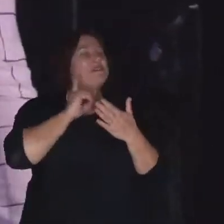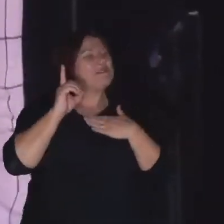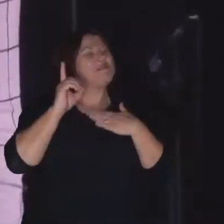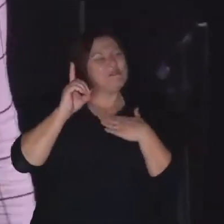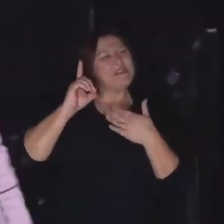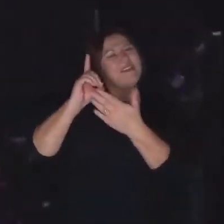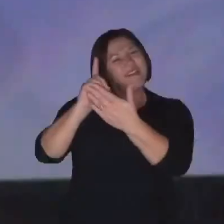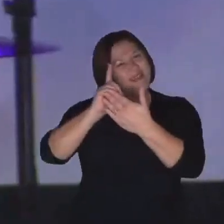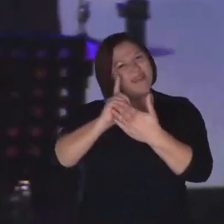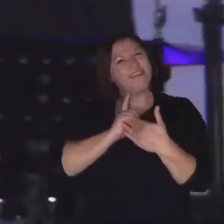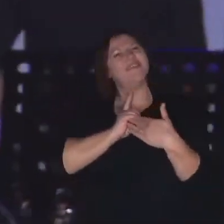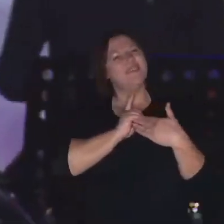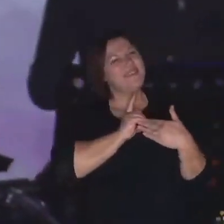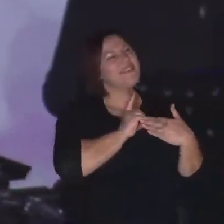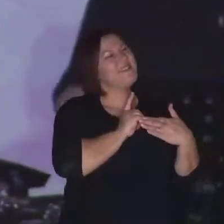Deus. Vai lá.